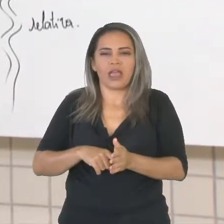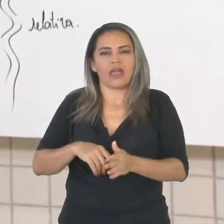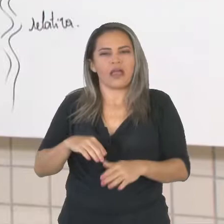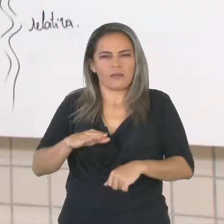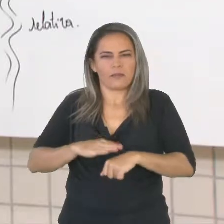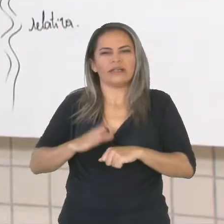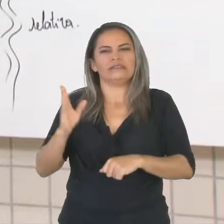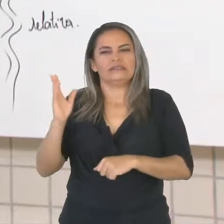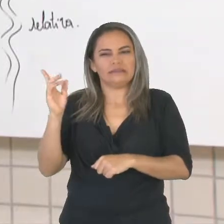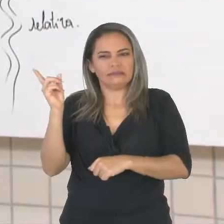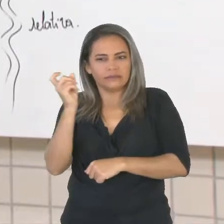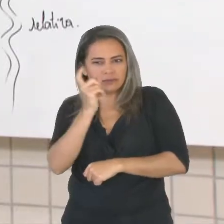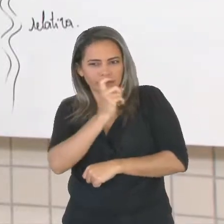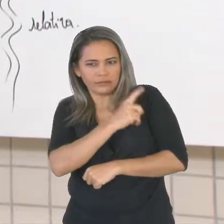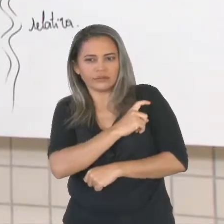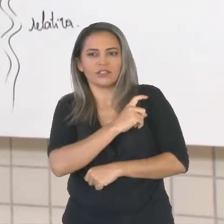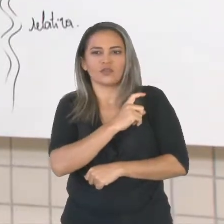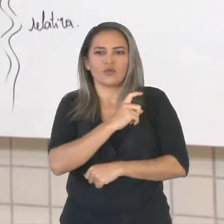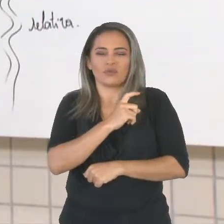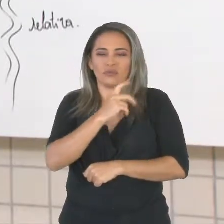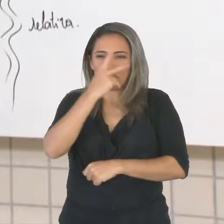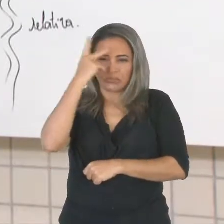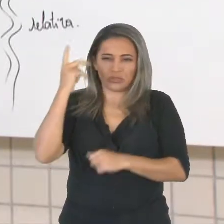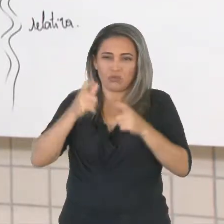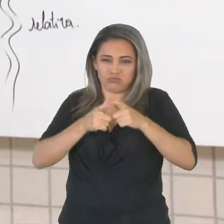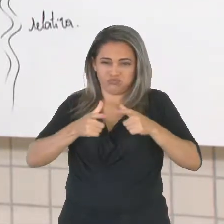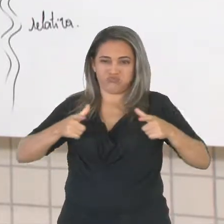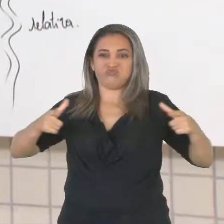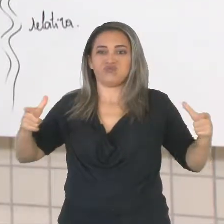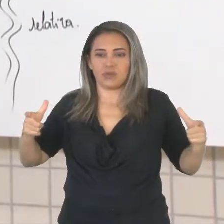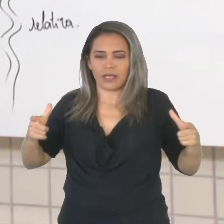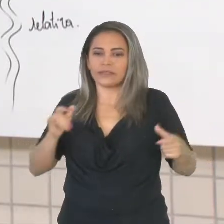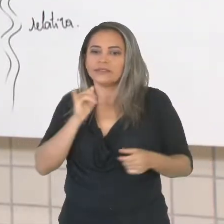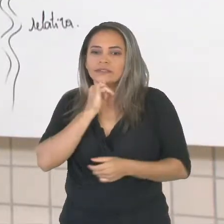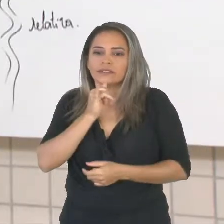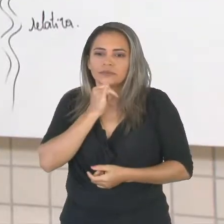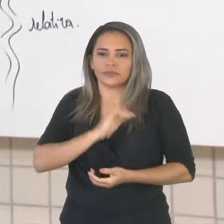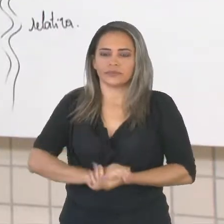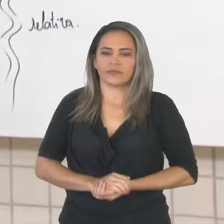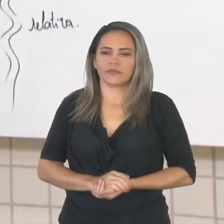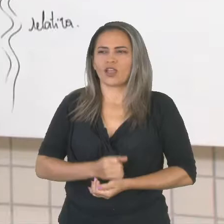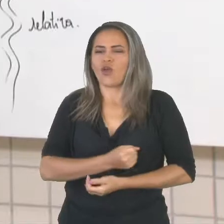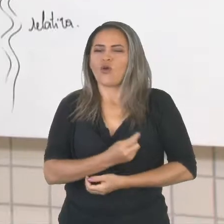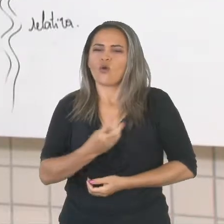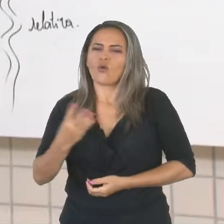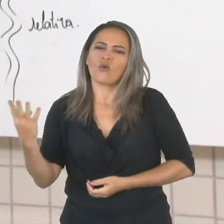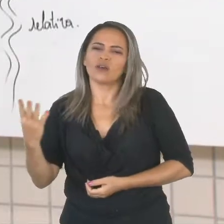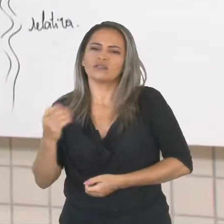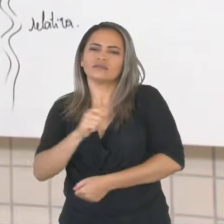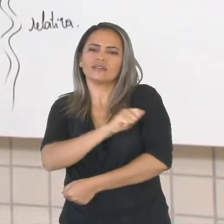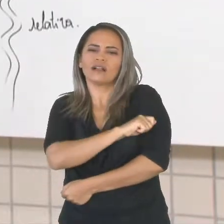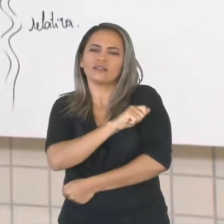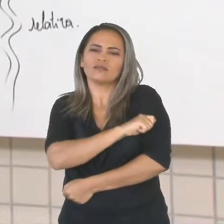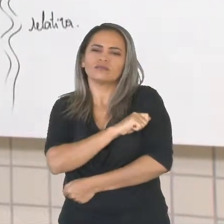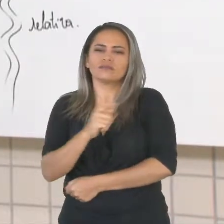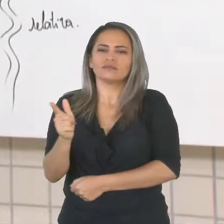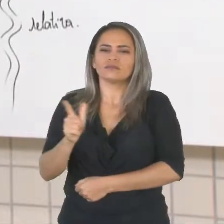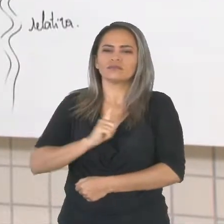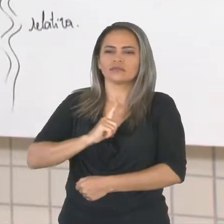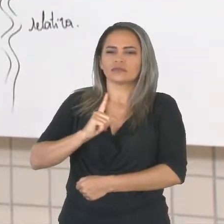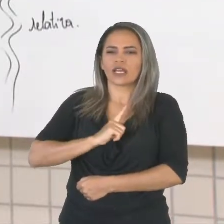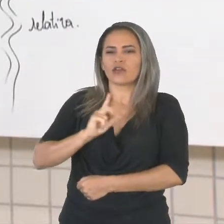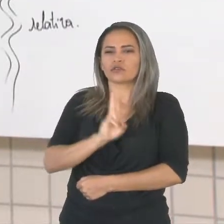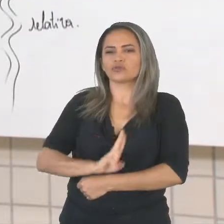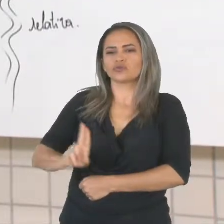complicadas para você fazer quando o número de pessoas é muito grande. Exemplo, quantos alunos da rede gostam de